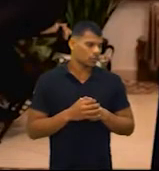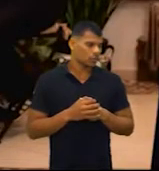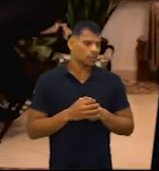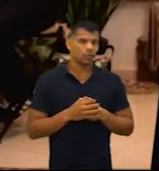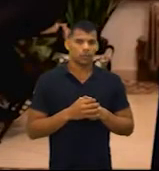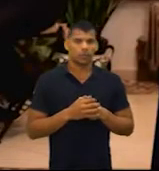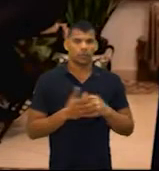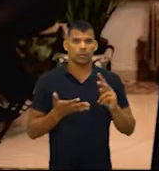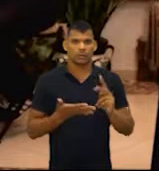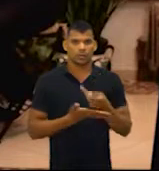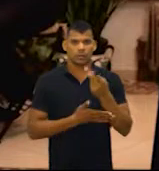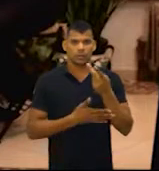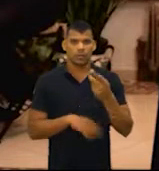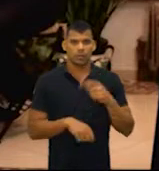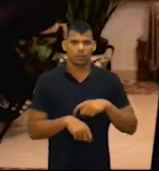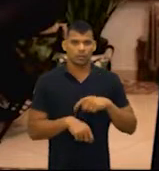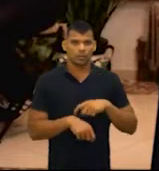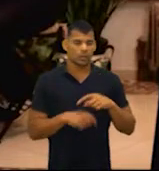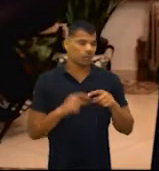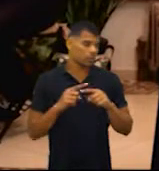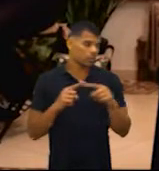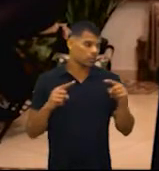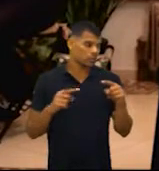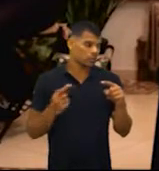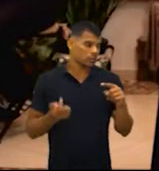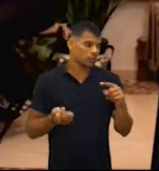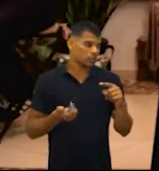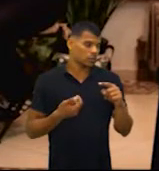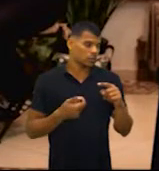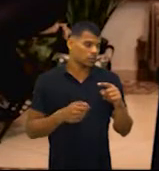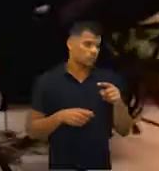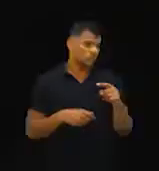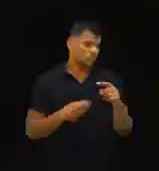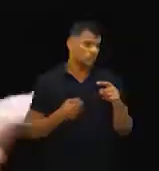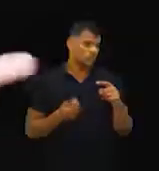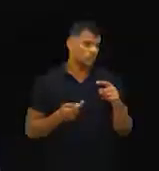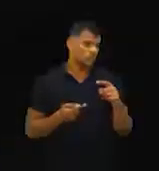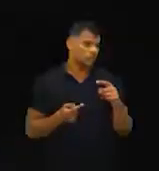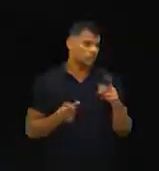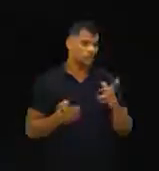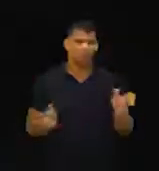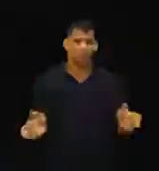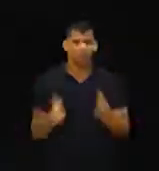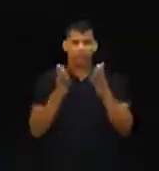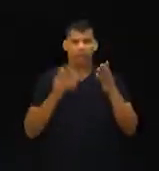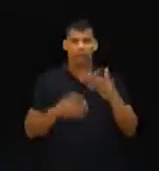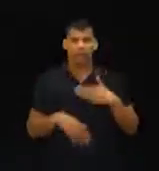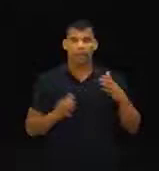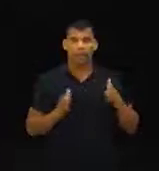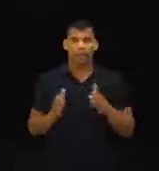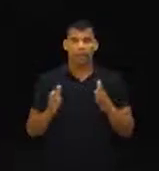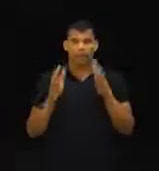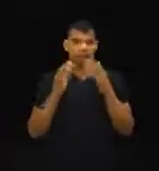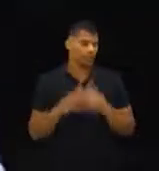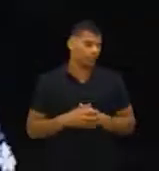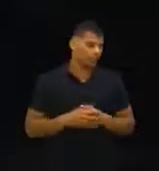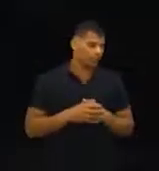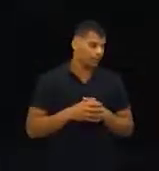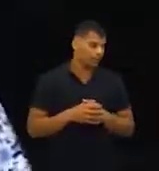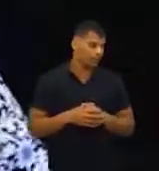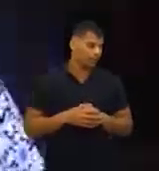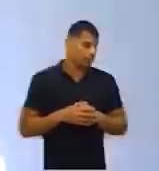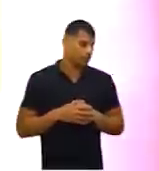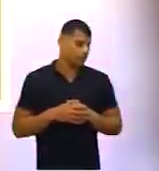Glória Maria, que eu tentei dar um beijo nela, não na boca, mas na agarrar ela, que ela já era linda nessa época. Então foi uma